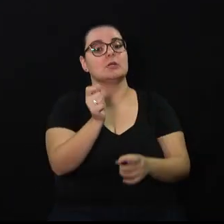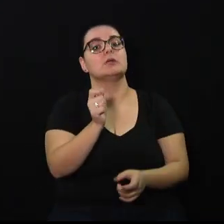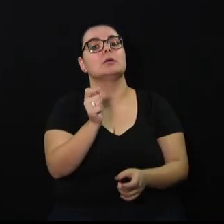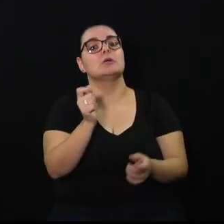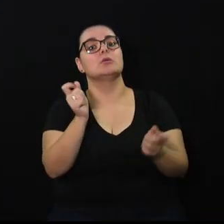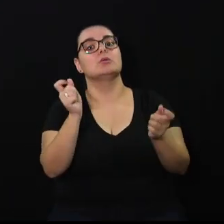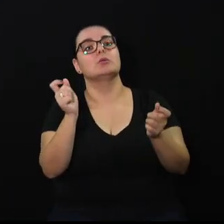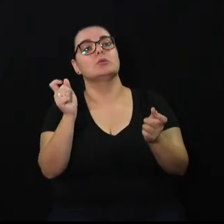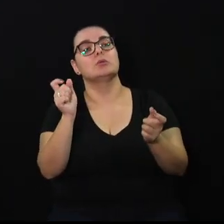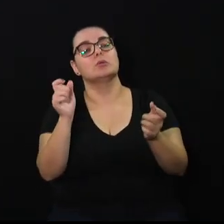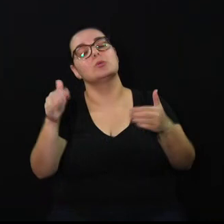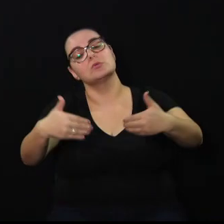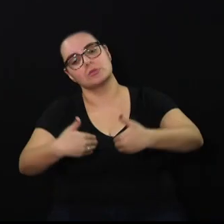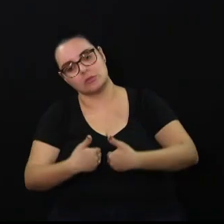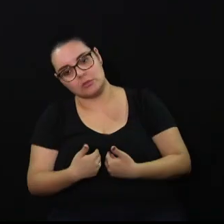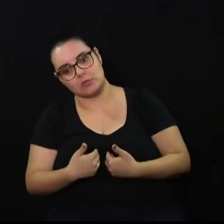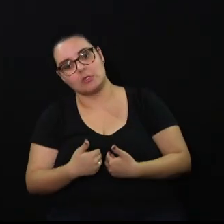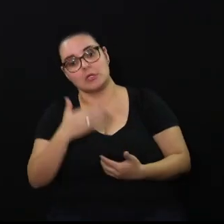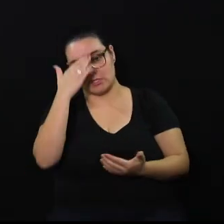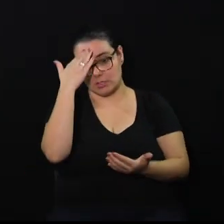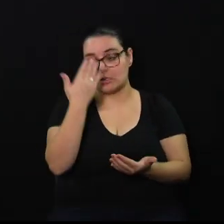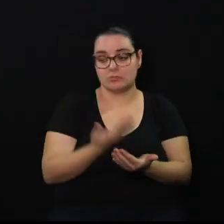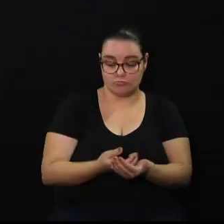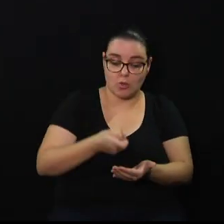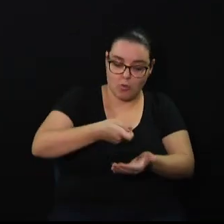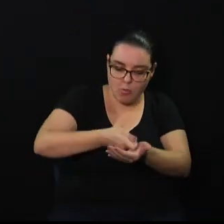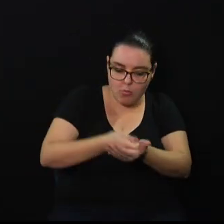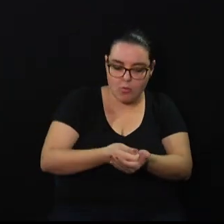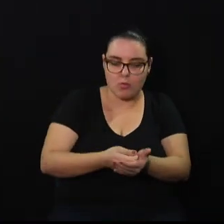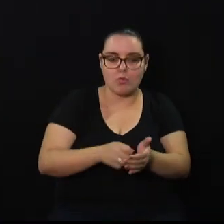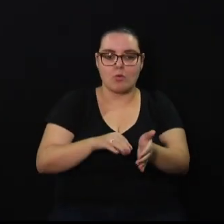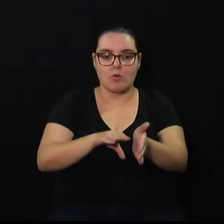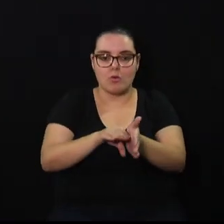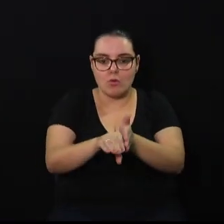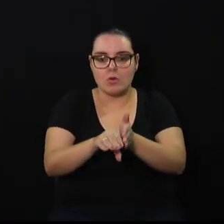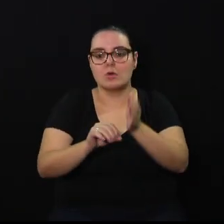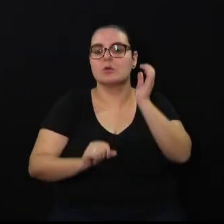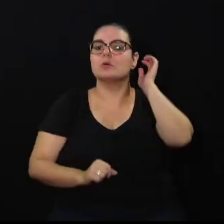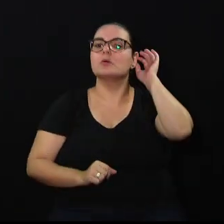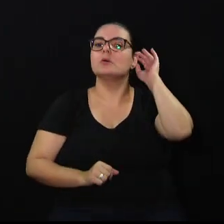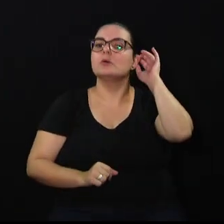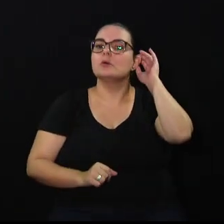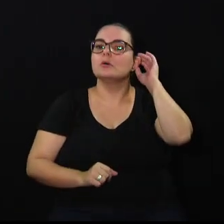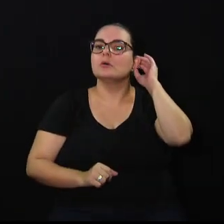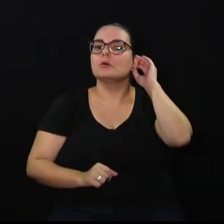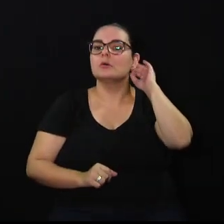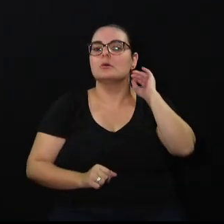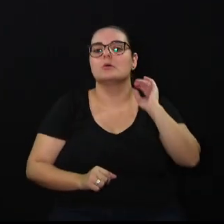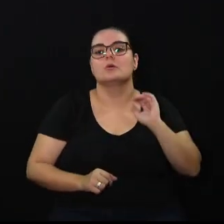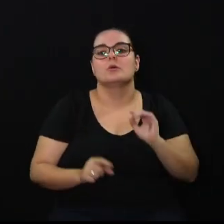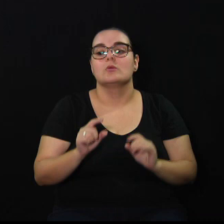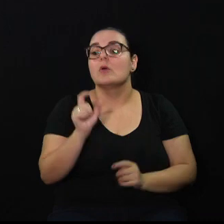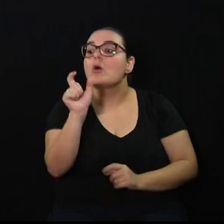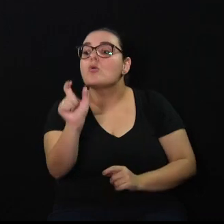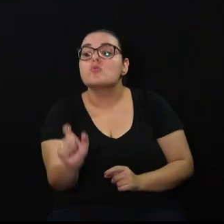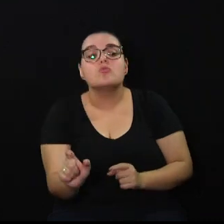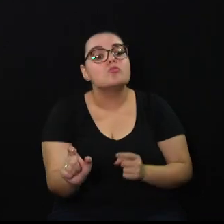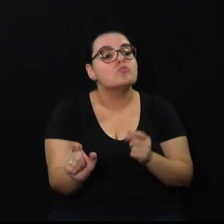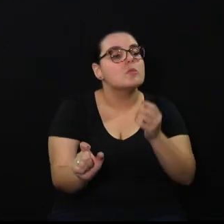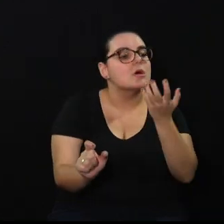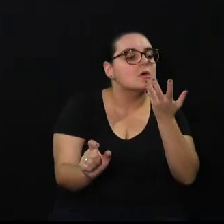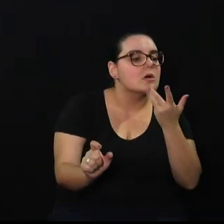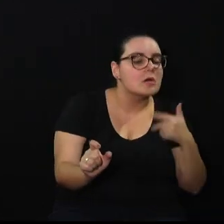muito no que tem comprovação científica né e comprovação científica não é da é dar certo com uma criança ou duas